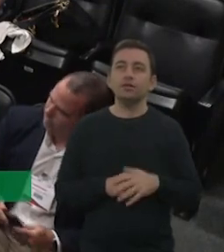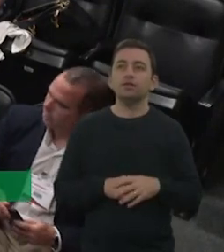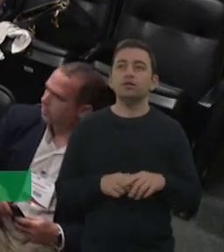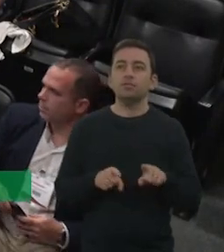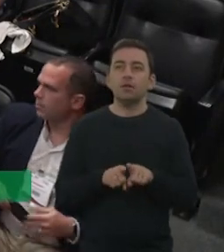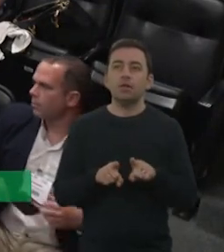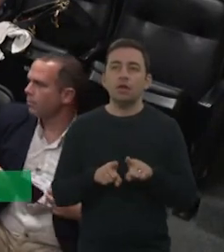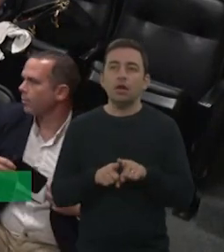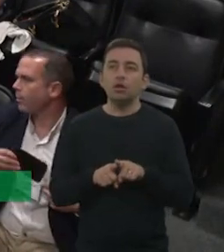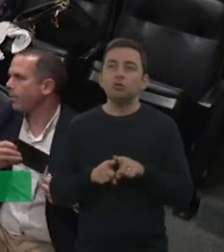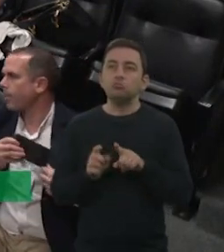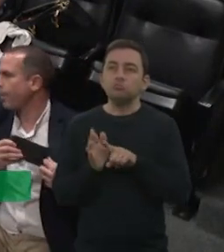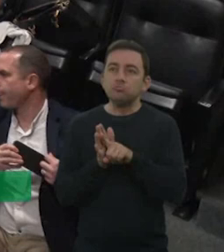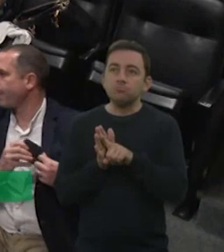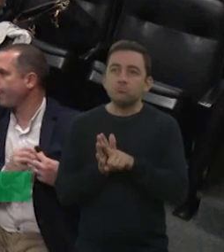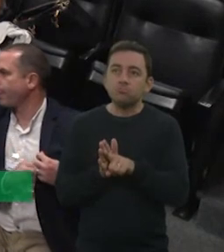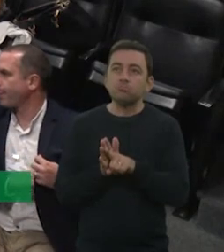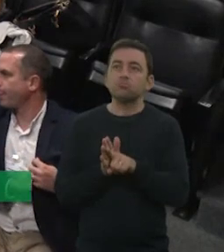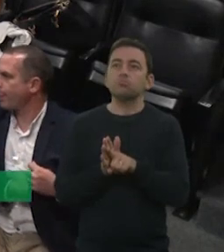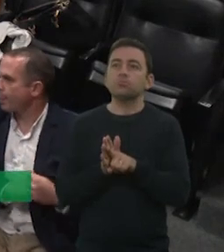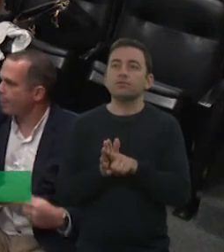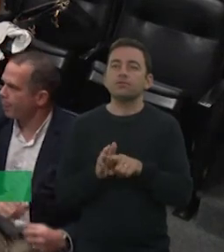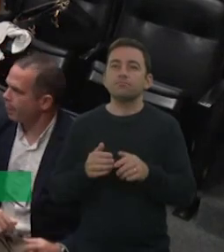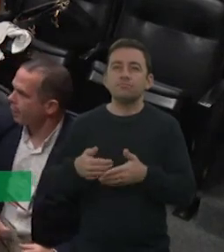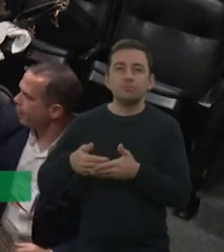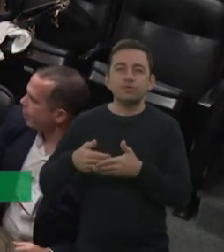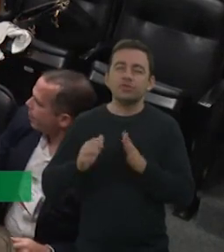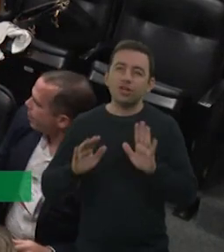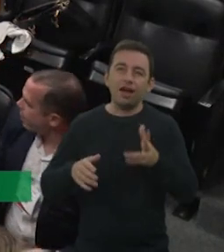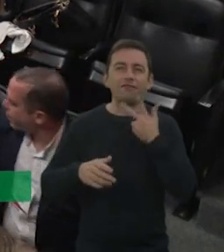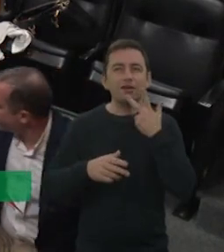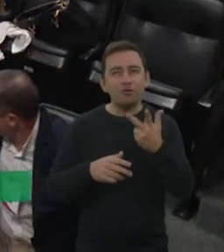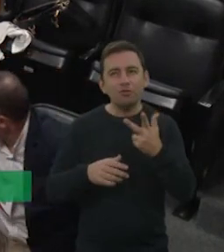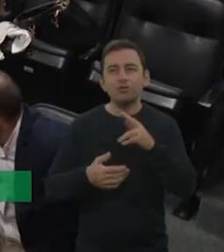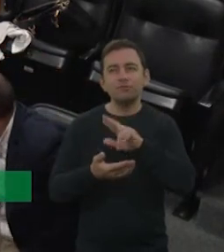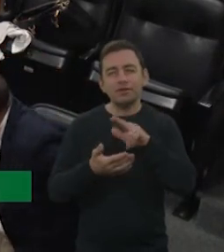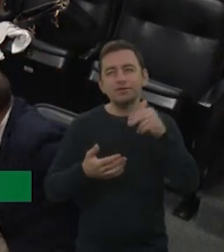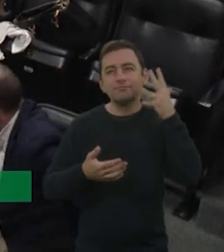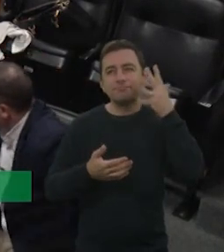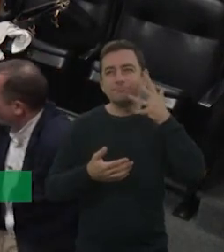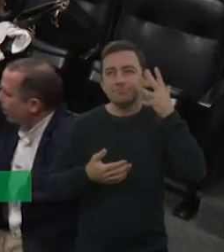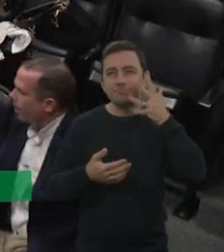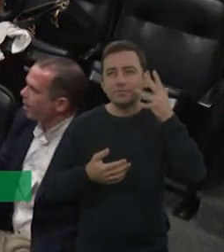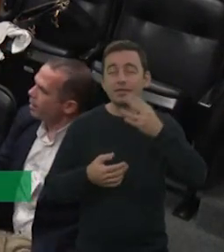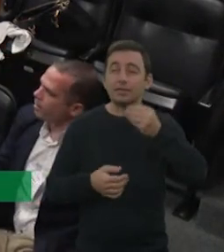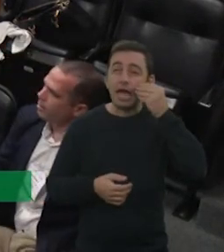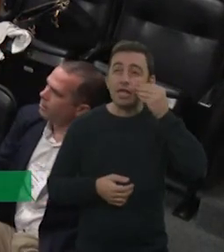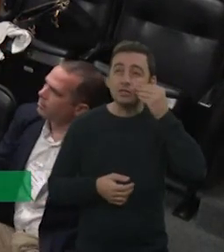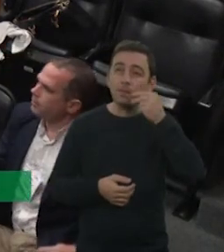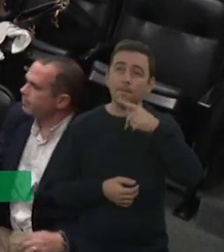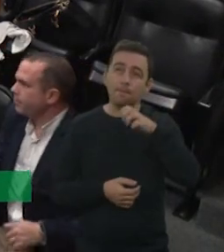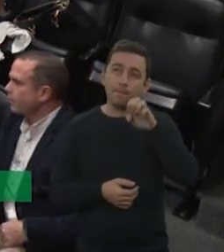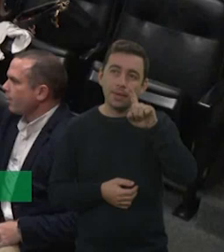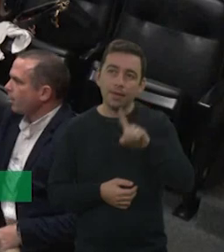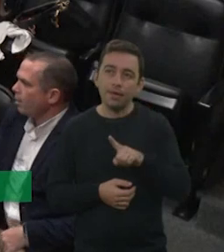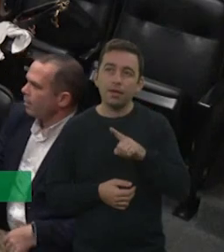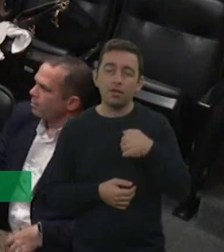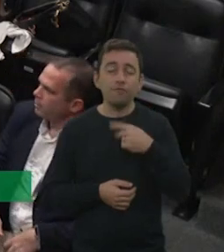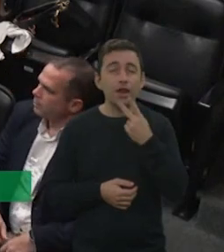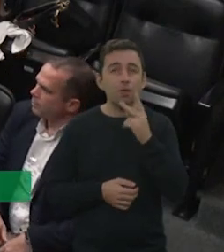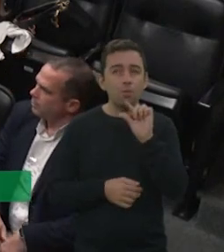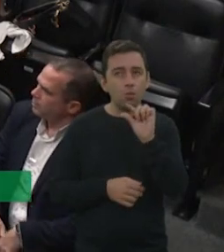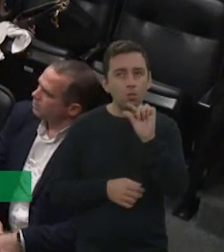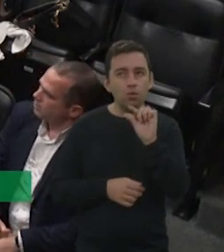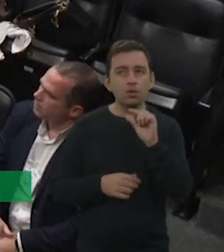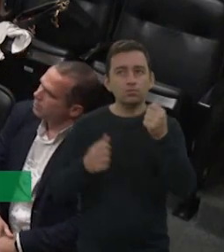Neonatal. Como já foi falado na mesa, foi falado nas outras falas dos colegas a respeito do teste do pezinho, eu vou falar um pouco, mas